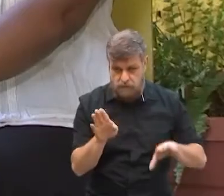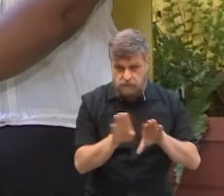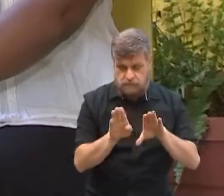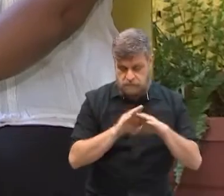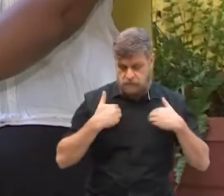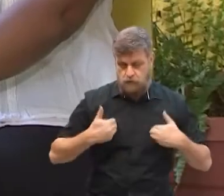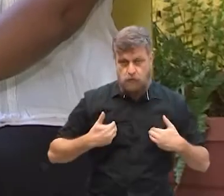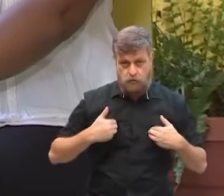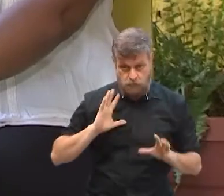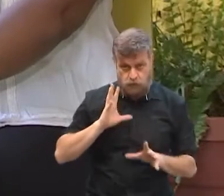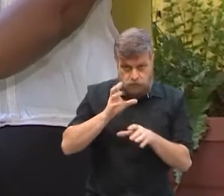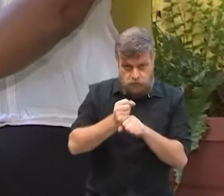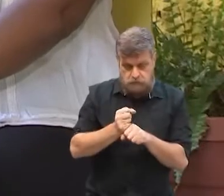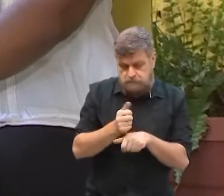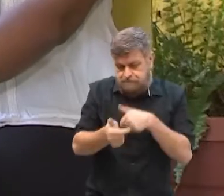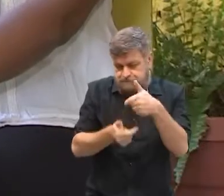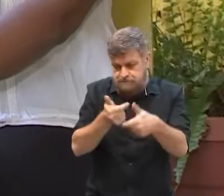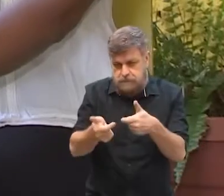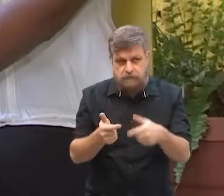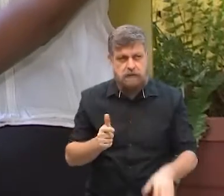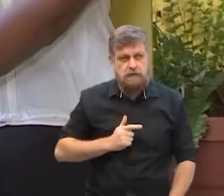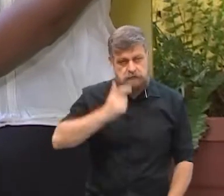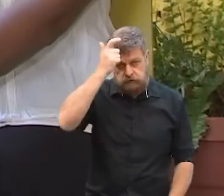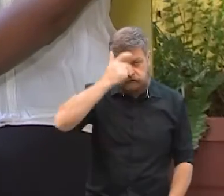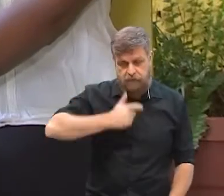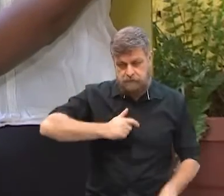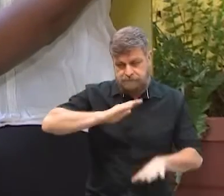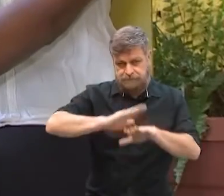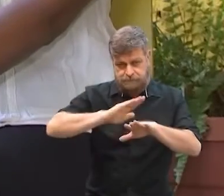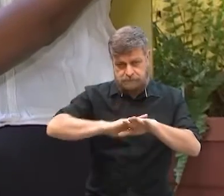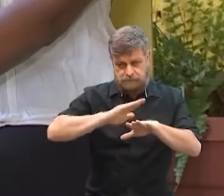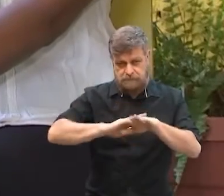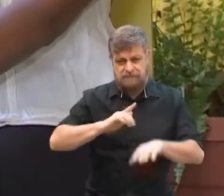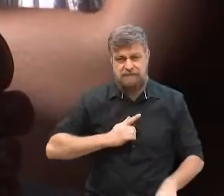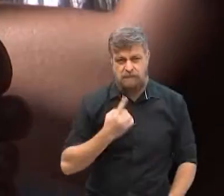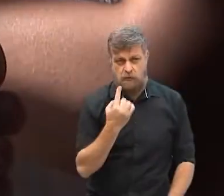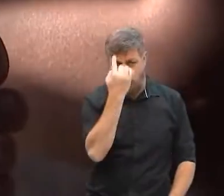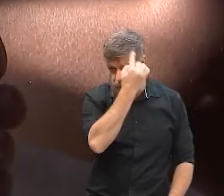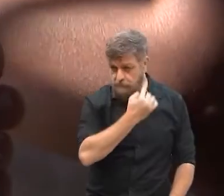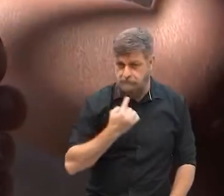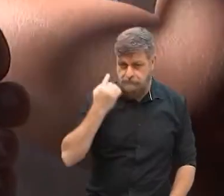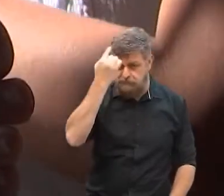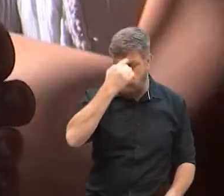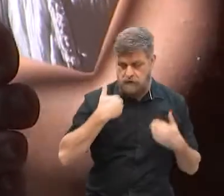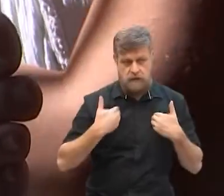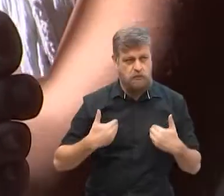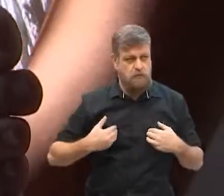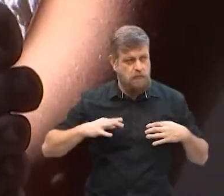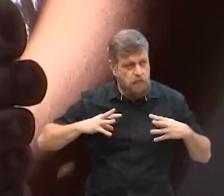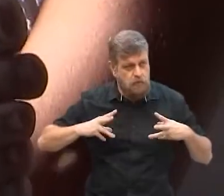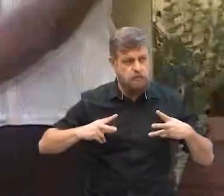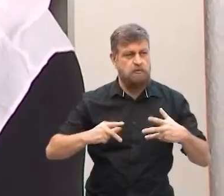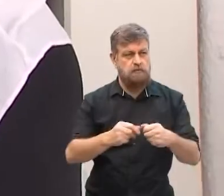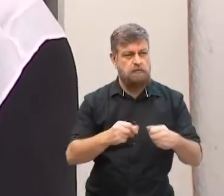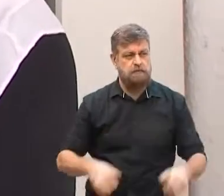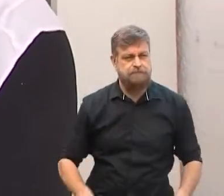Trabalha o corpo inteiro. Trabalha o corpo inteiro. Essa técnica que eu faço aqui da massoterapia leva 1 hora e é no corpo todo da pessoa, dos pés à